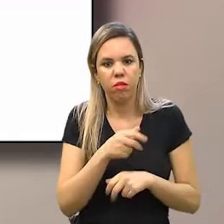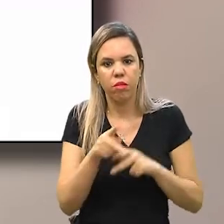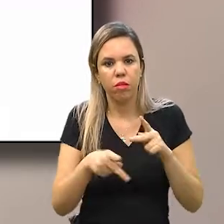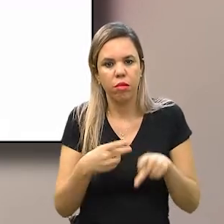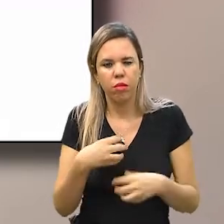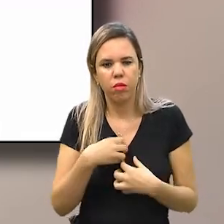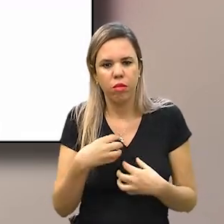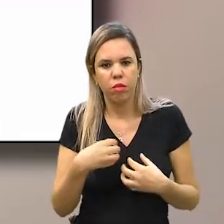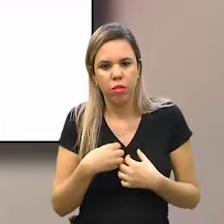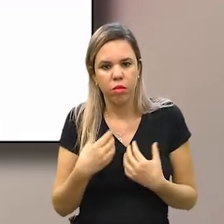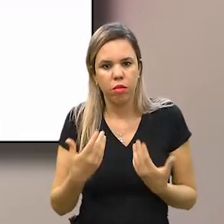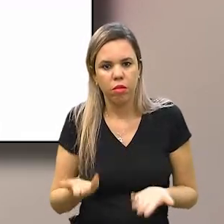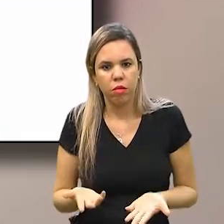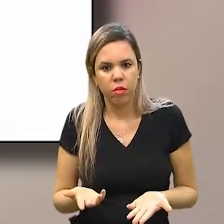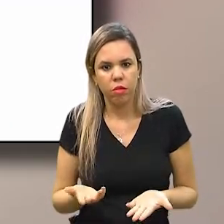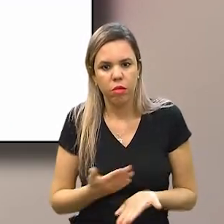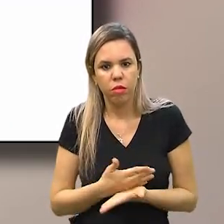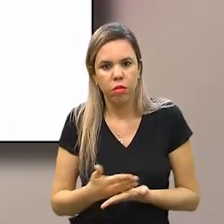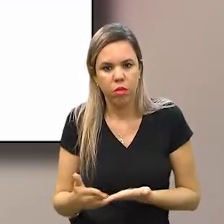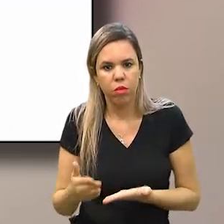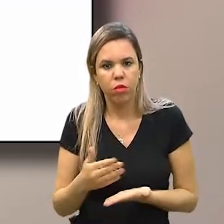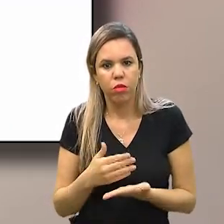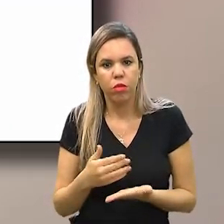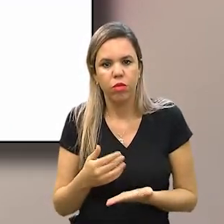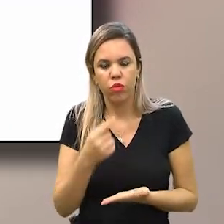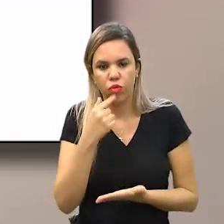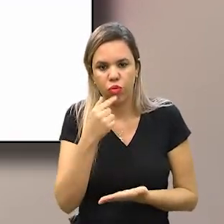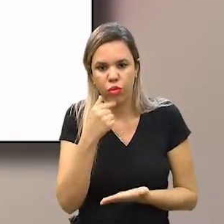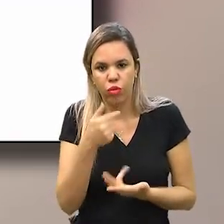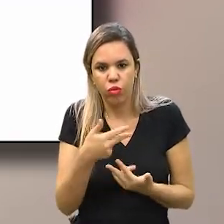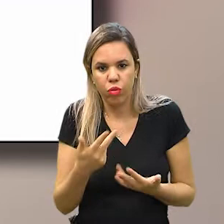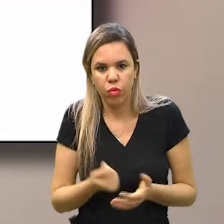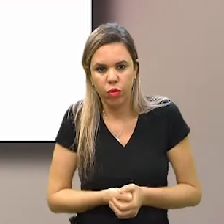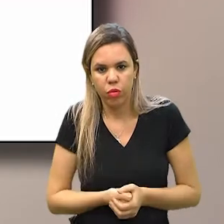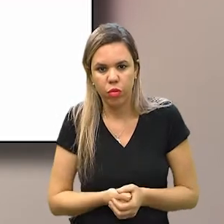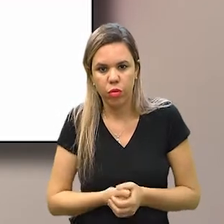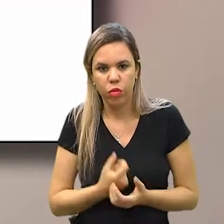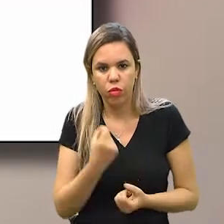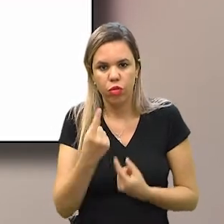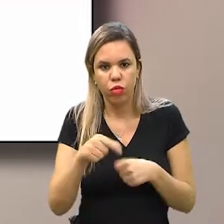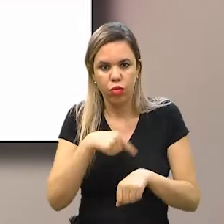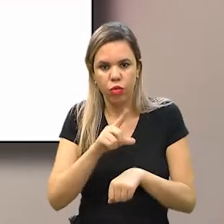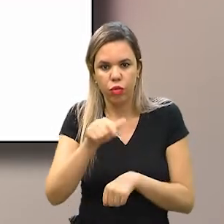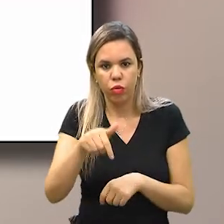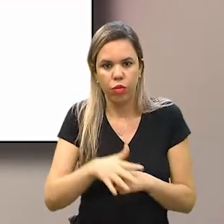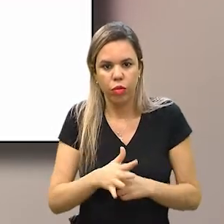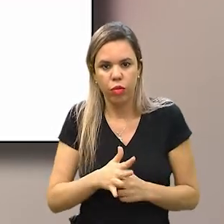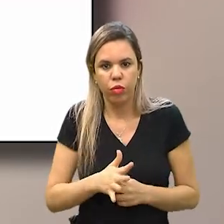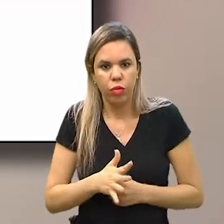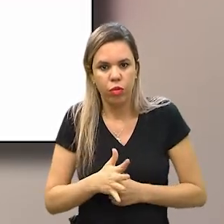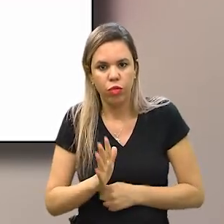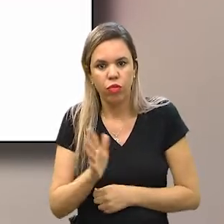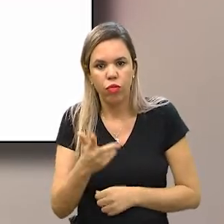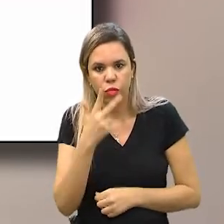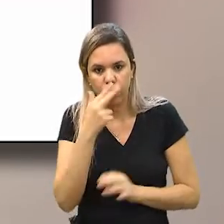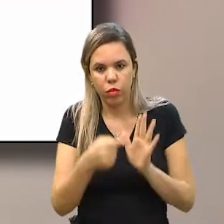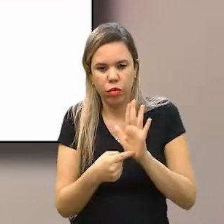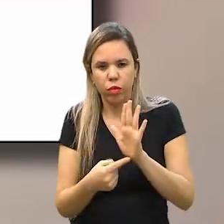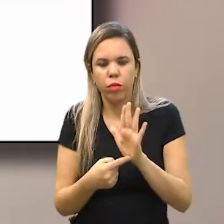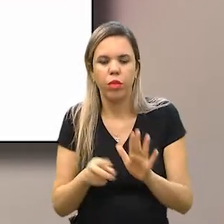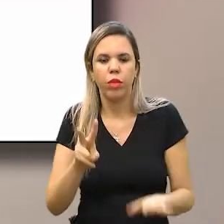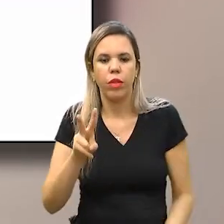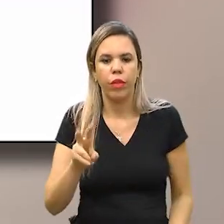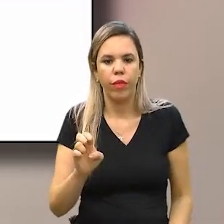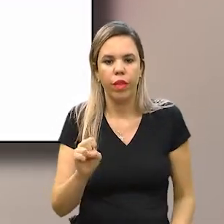área que a pessoa sente esse desconforto, no começo começa uma vermelhidão, e algumas horas depois já aparecem